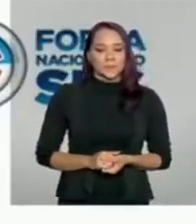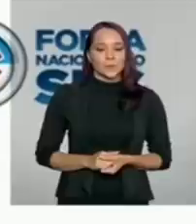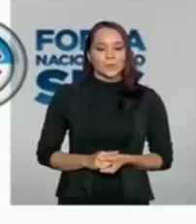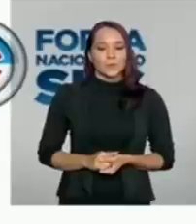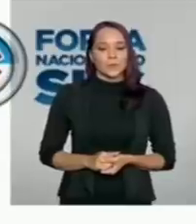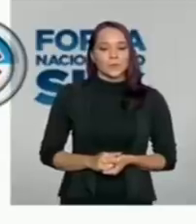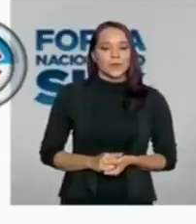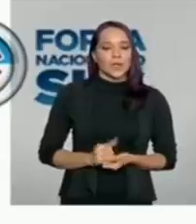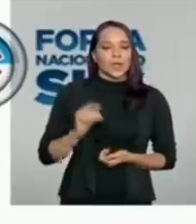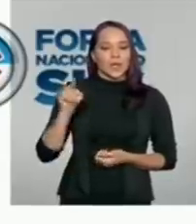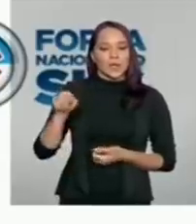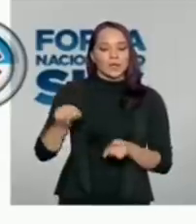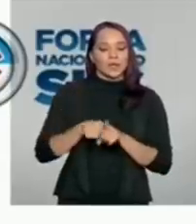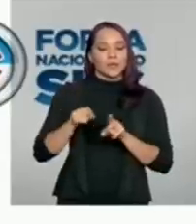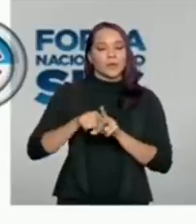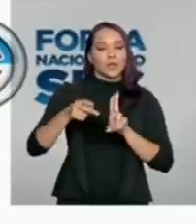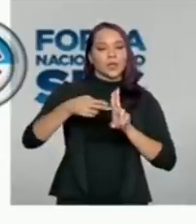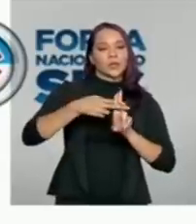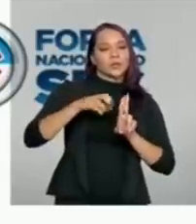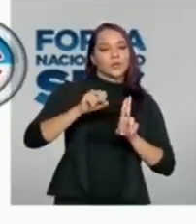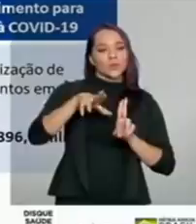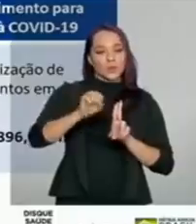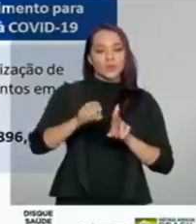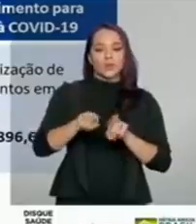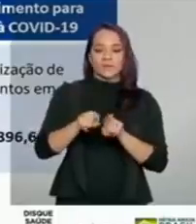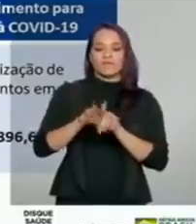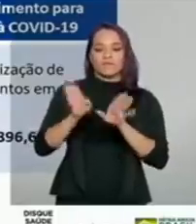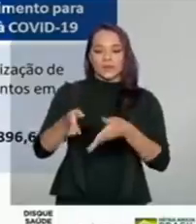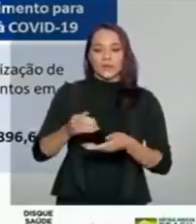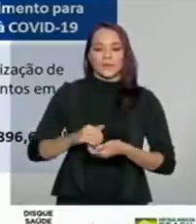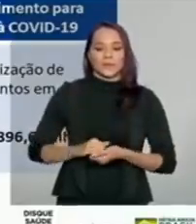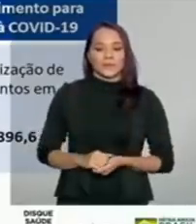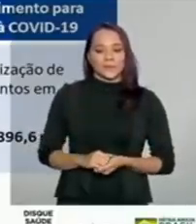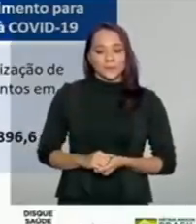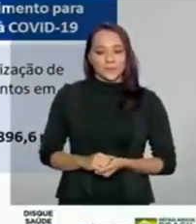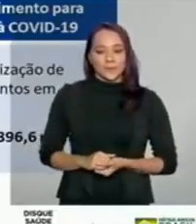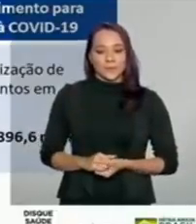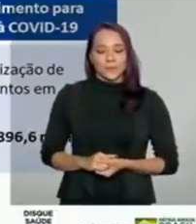Força Nacional do SUS também sendo empregada. Pode ir.